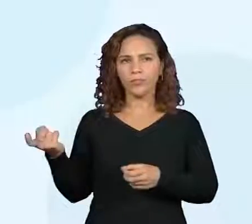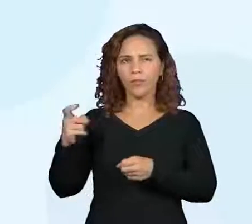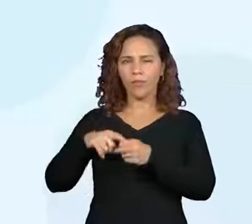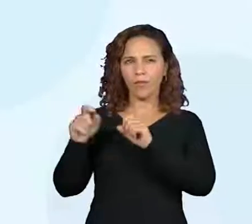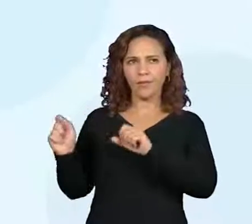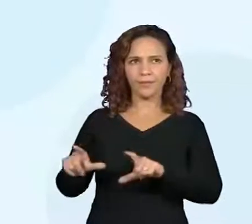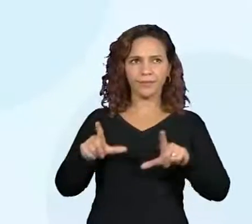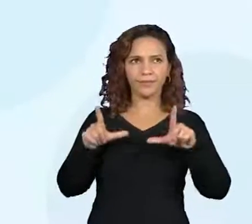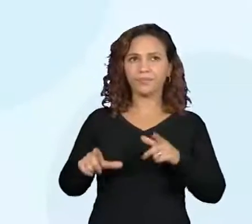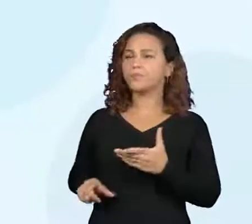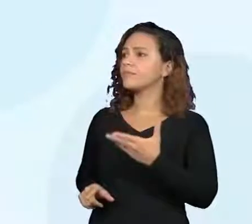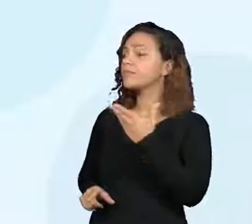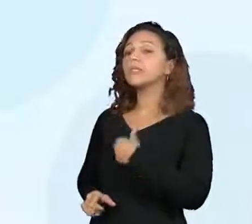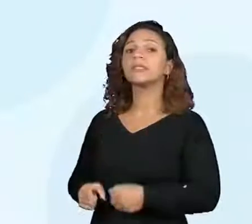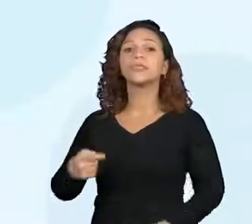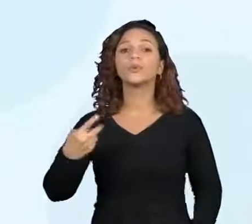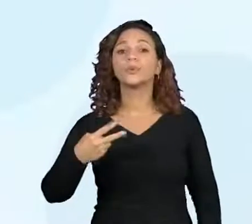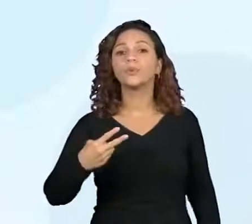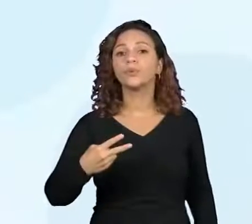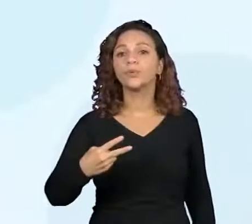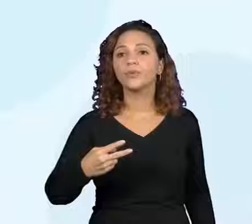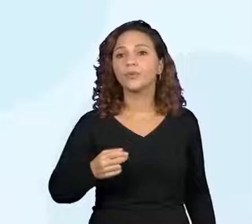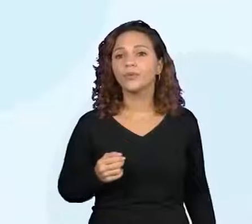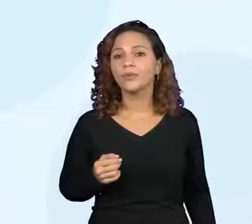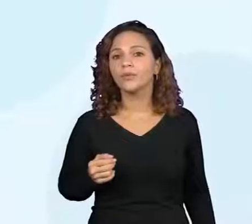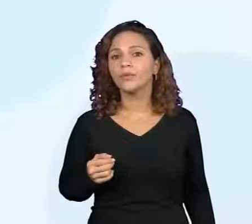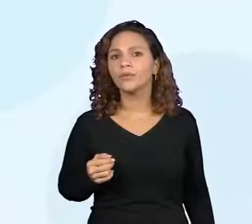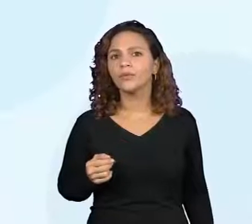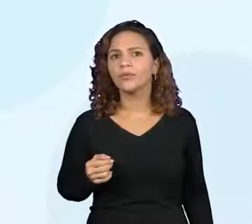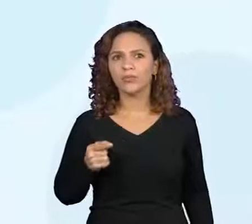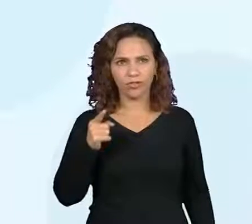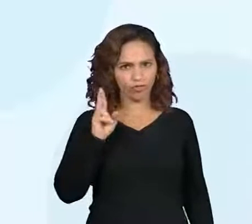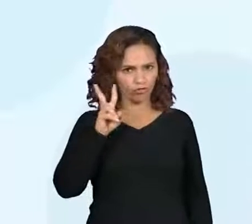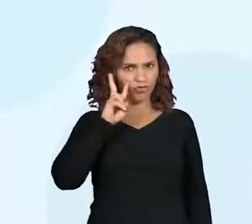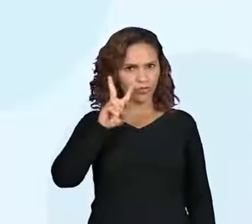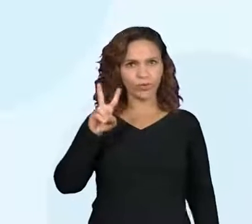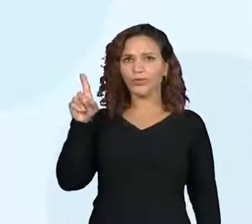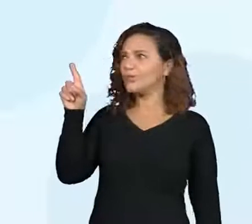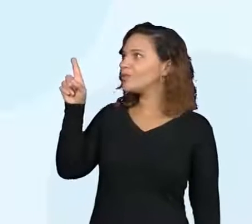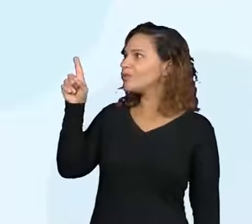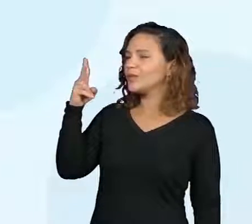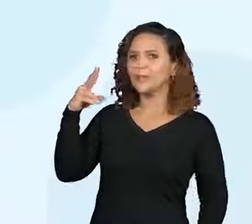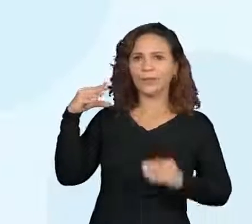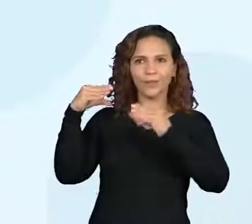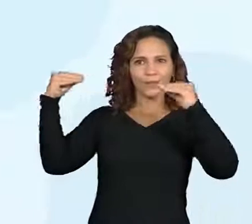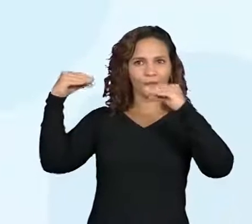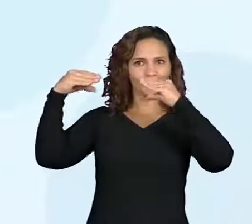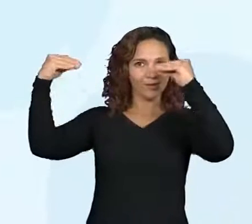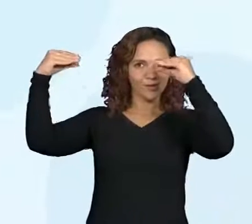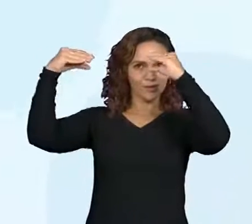gente. E o segundo balão? Você já viu esse balão alguma vez?